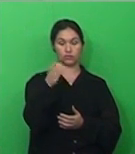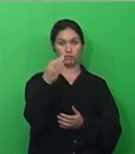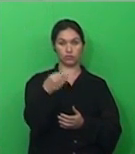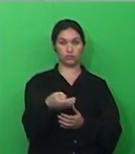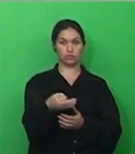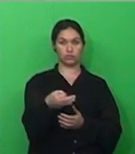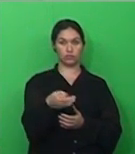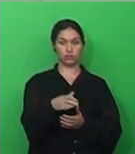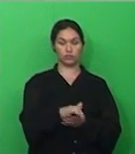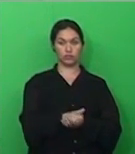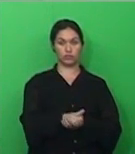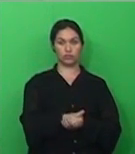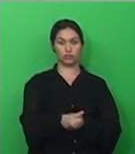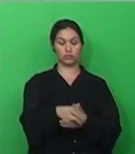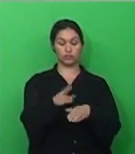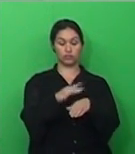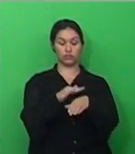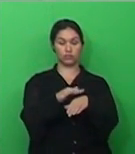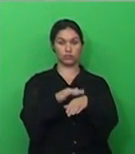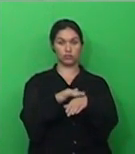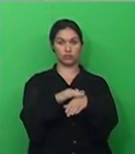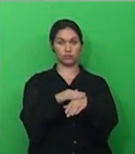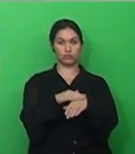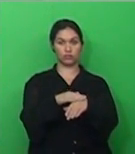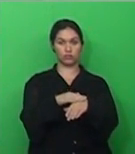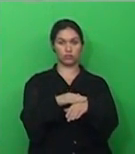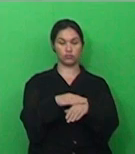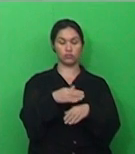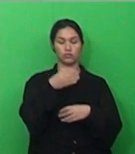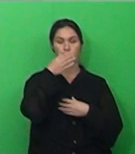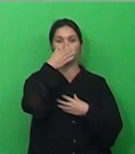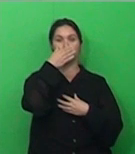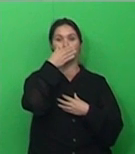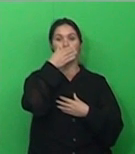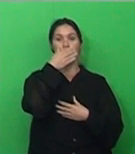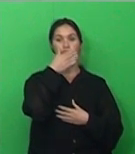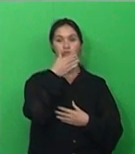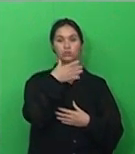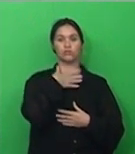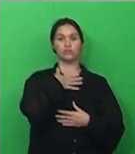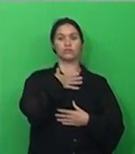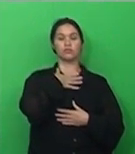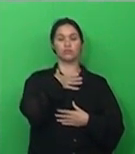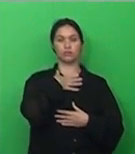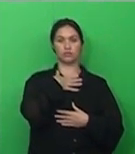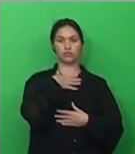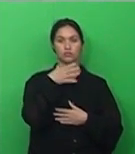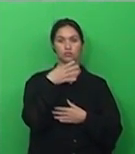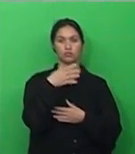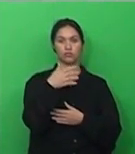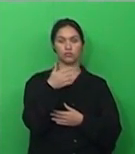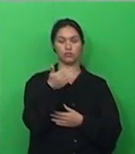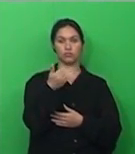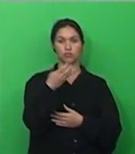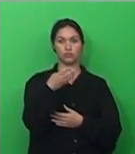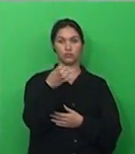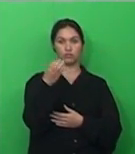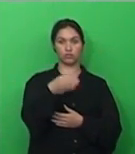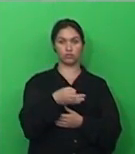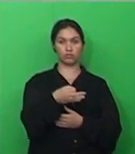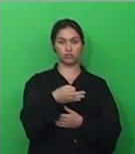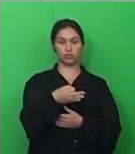48% foram doenças relacionadas a afecções respiratórias e 14% a doenças do trato